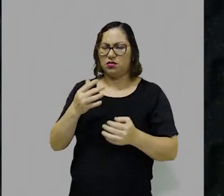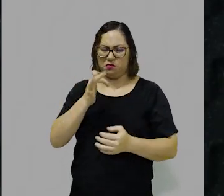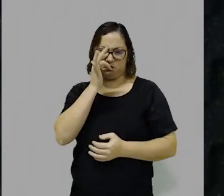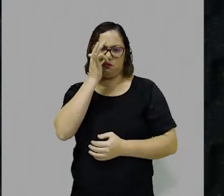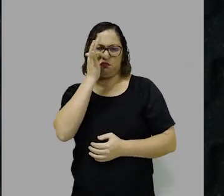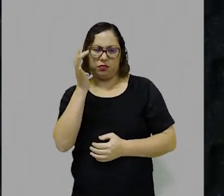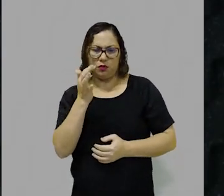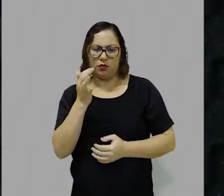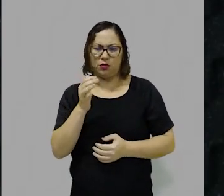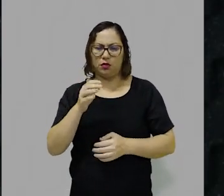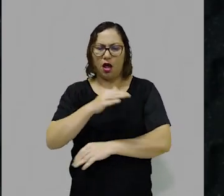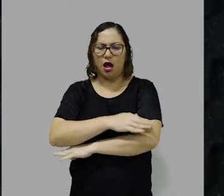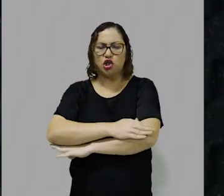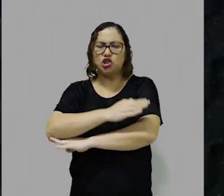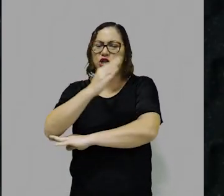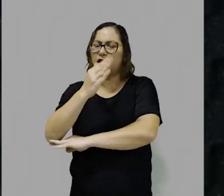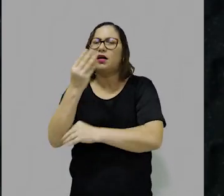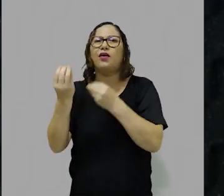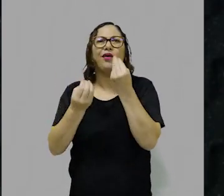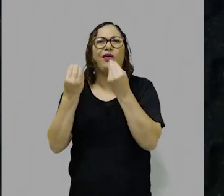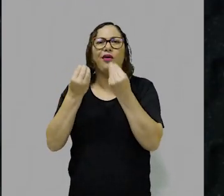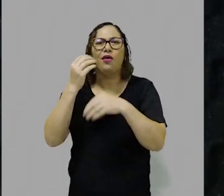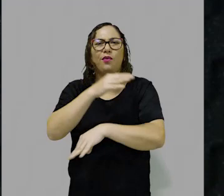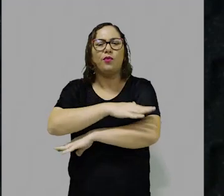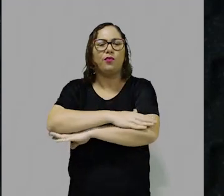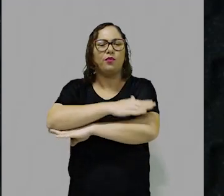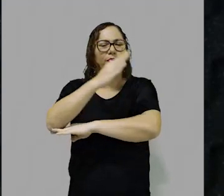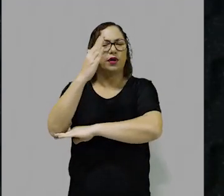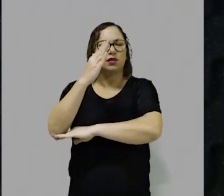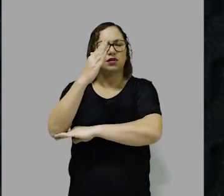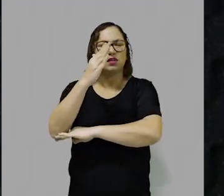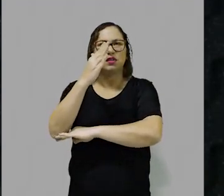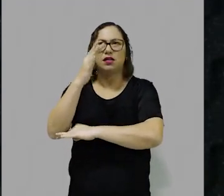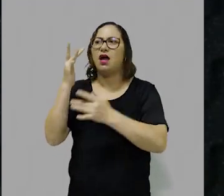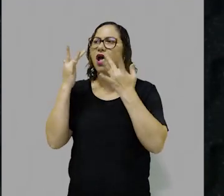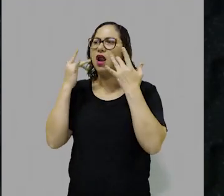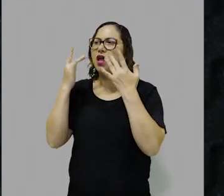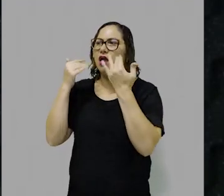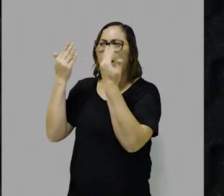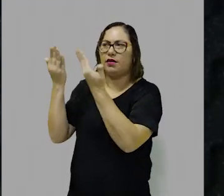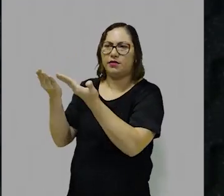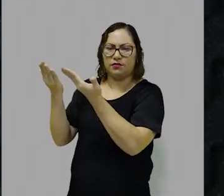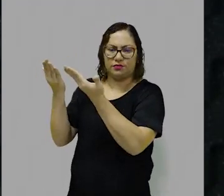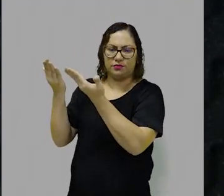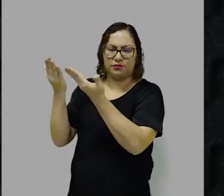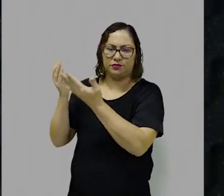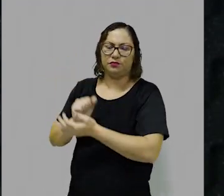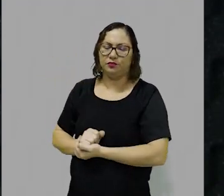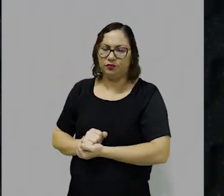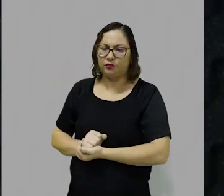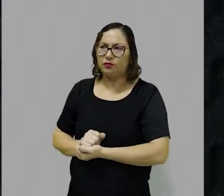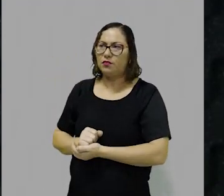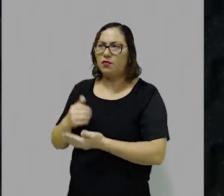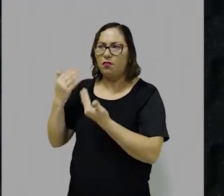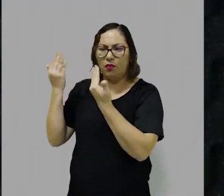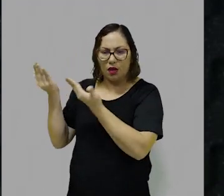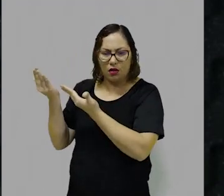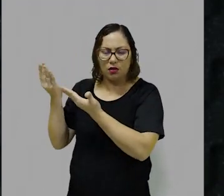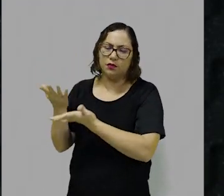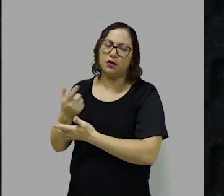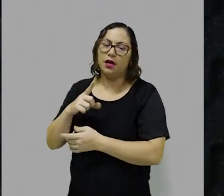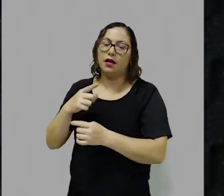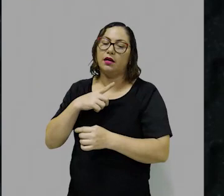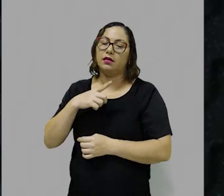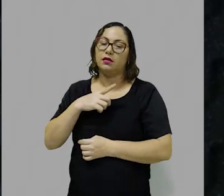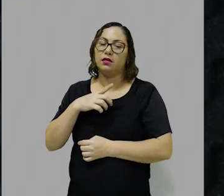isso. Janelas. Gente, como é que você consegue transformar uma janela em uma obra de arte? Está aqui o exemplo, né? Um exemplo bem claro para você. E uma